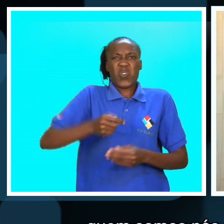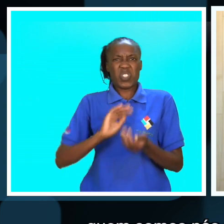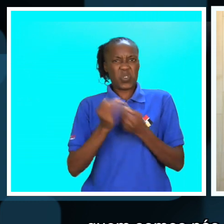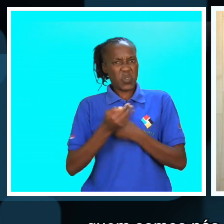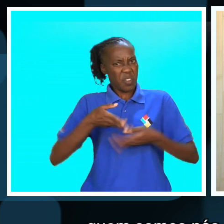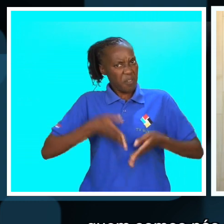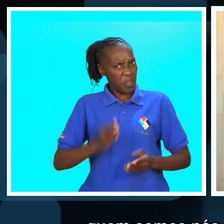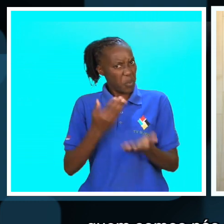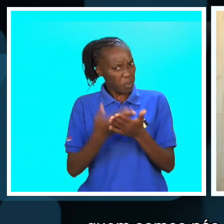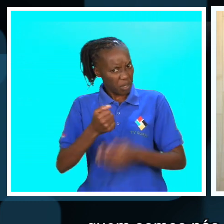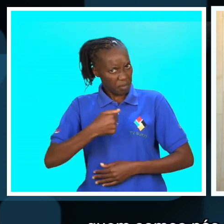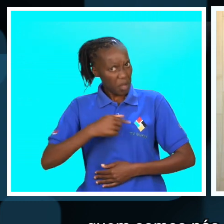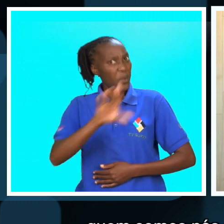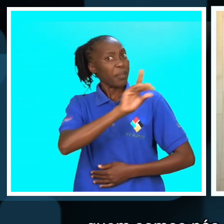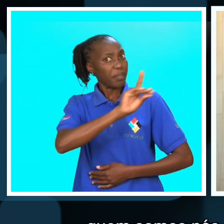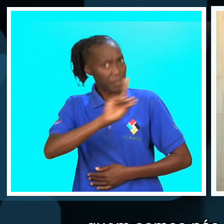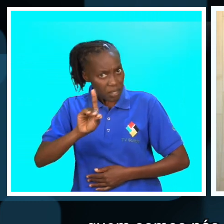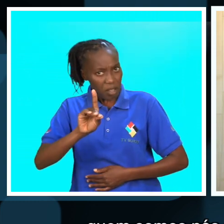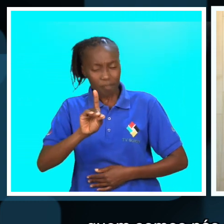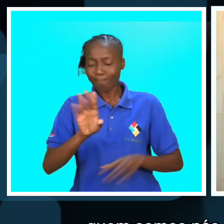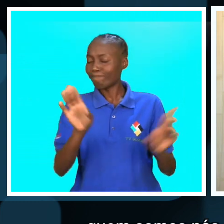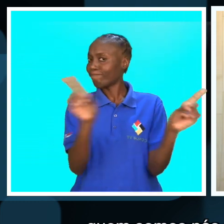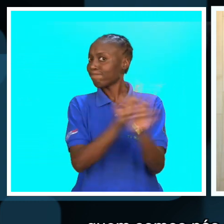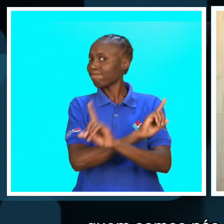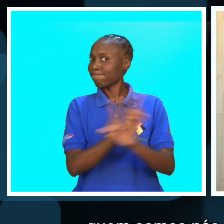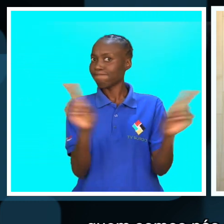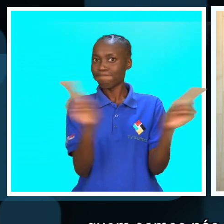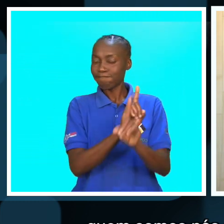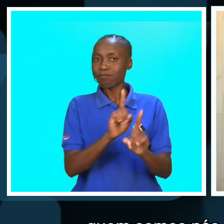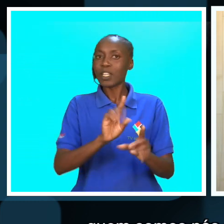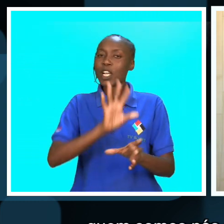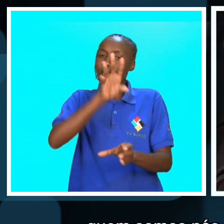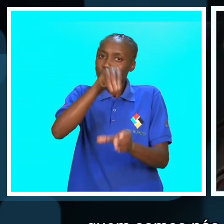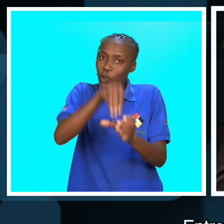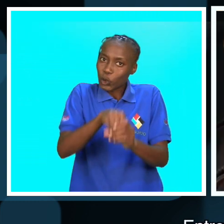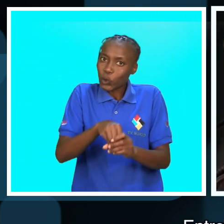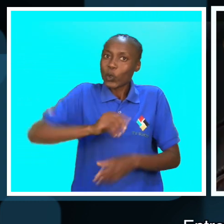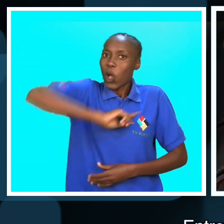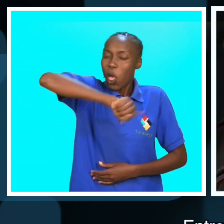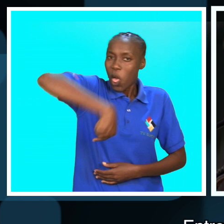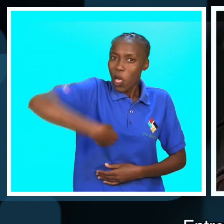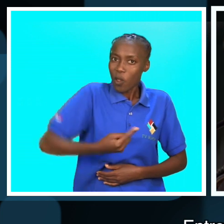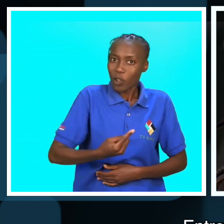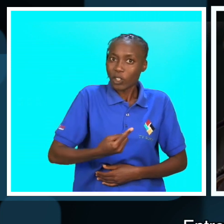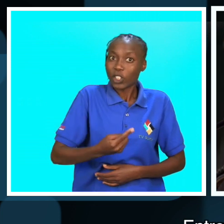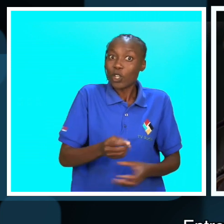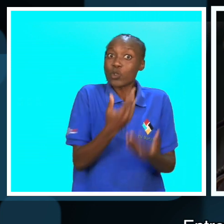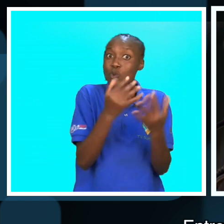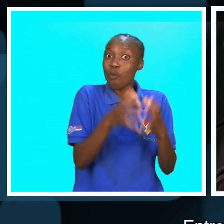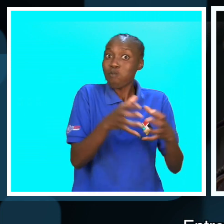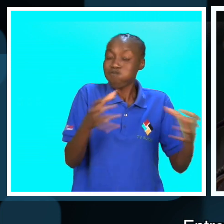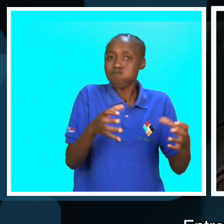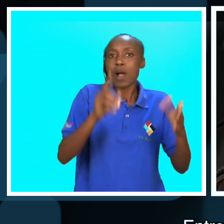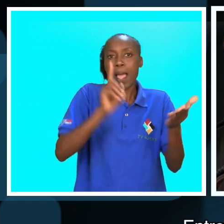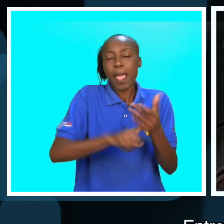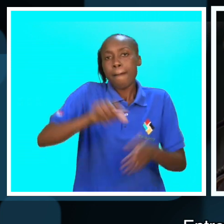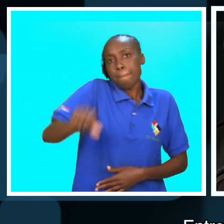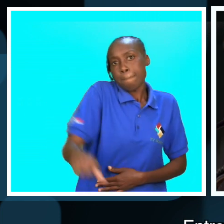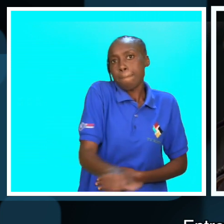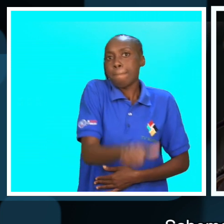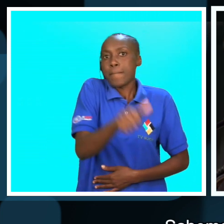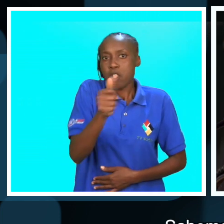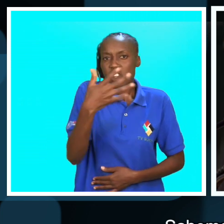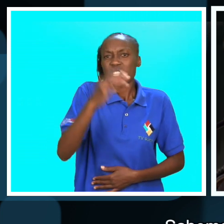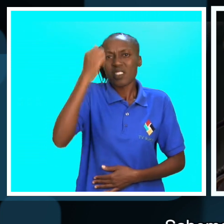quem somos nós para esconder os nossos filhos só porque eles não são aquilo que a sociedade quer que fosse? Entretanto, juntem-se a nós, quanto mais formos,